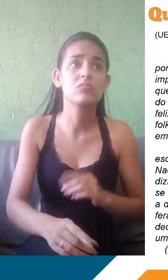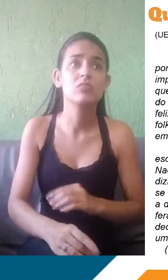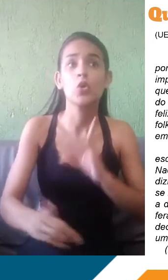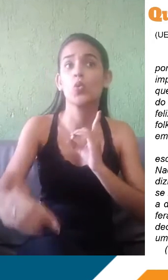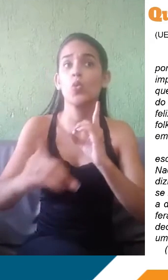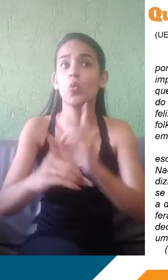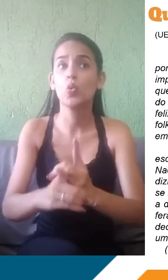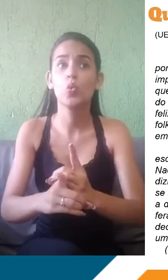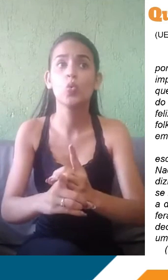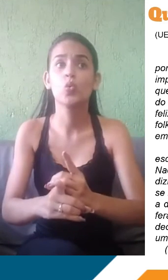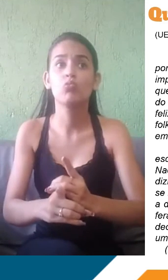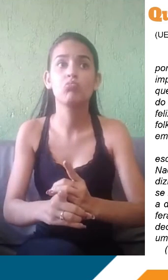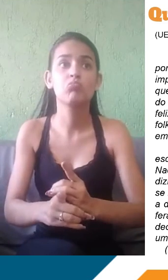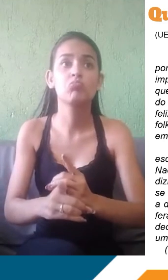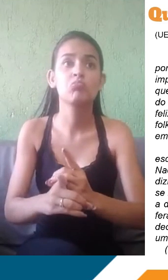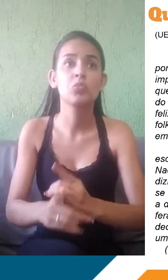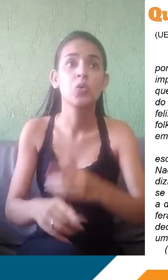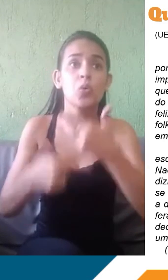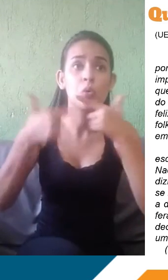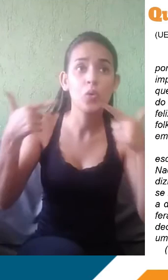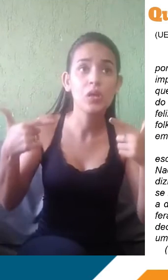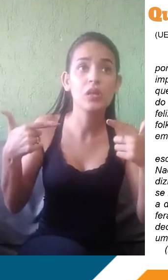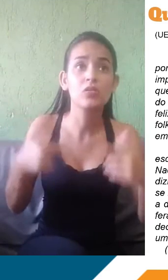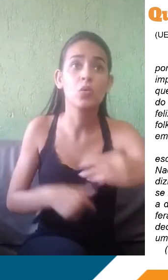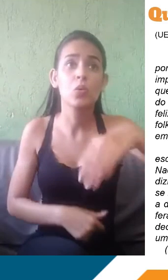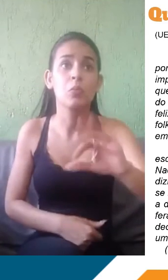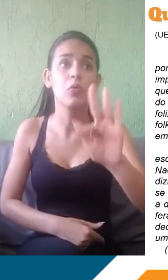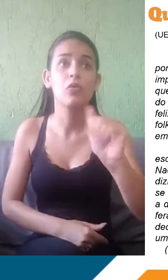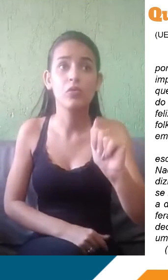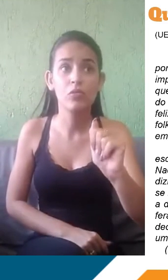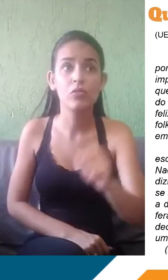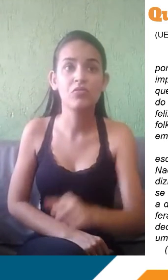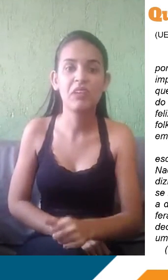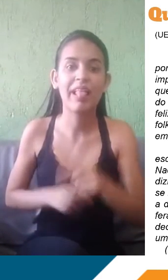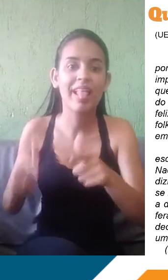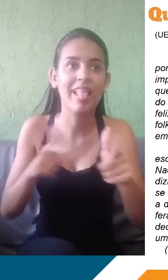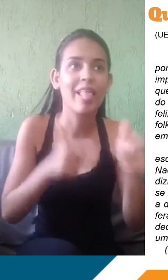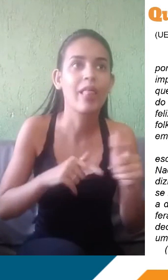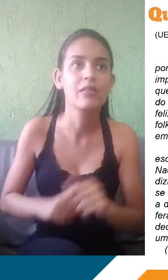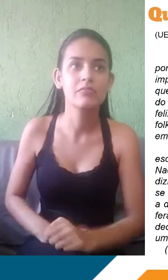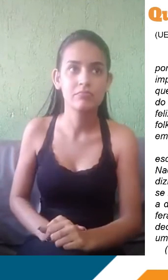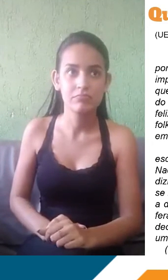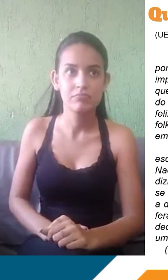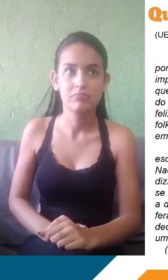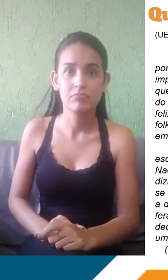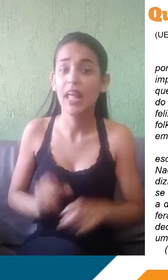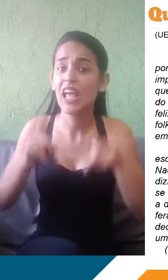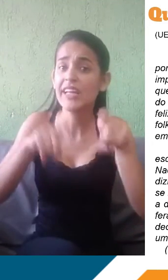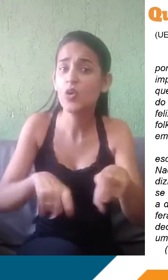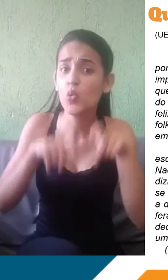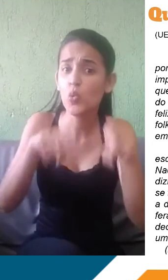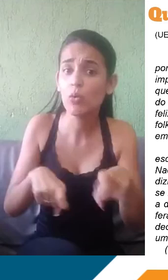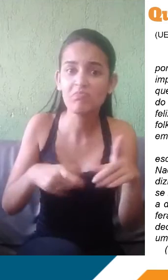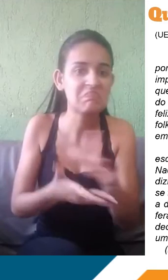escárnio, e levou-o à loucura, uma decepção. E a agricultura? Nada. As